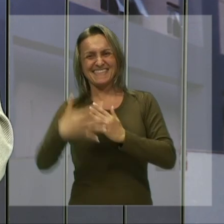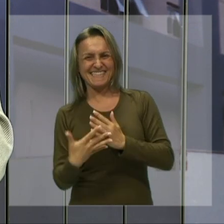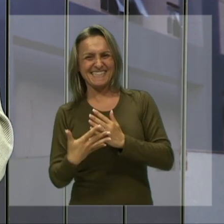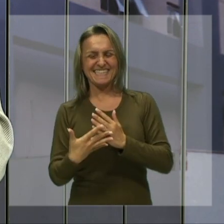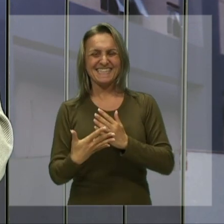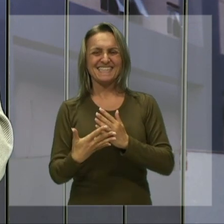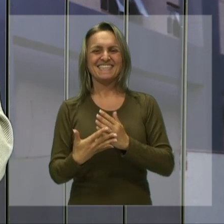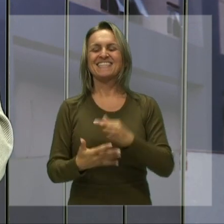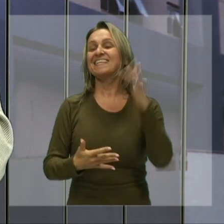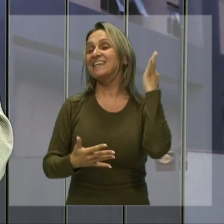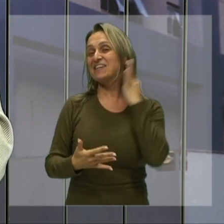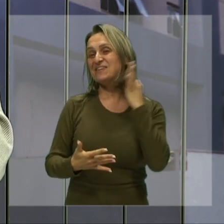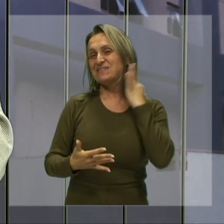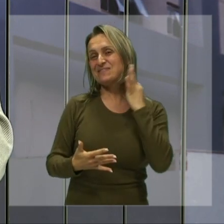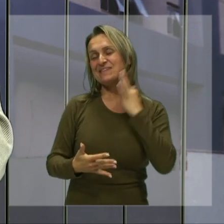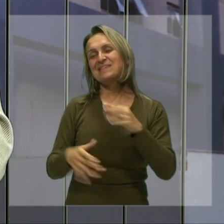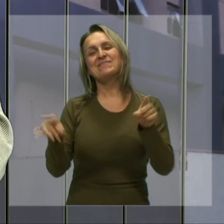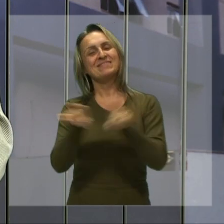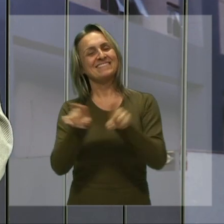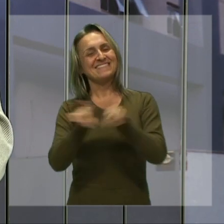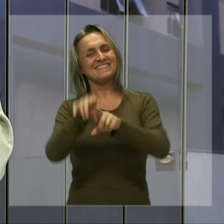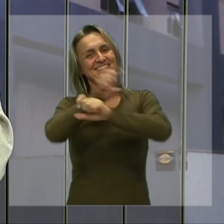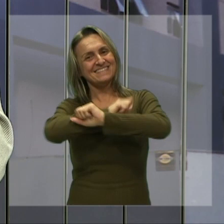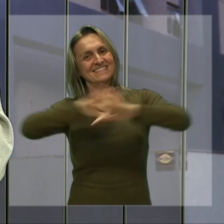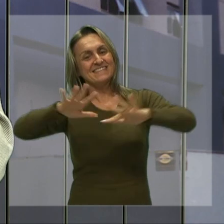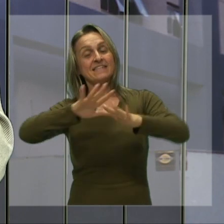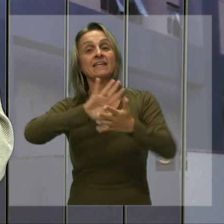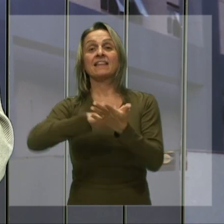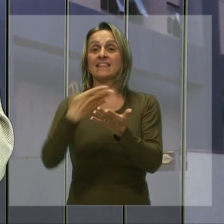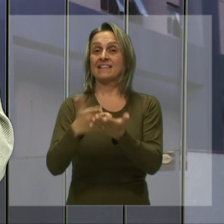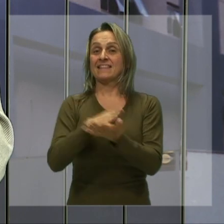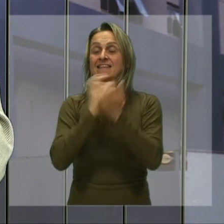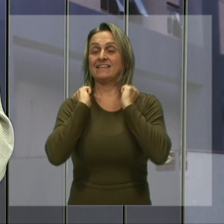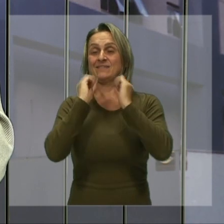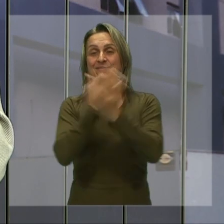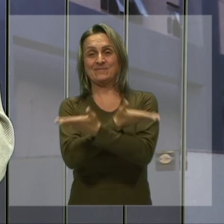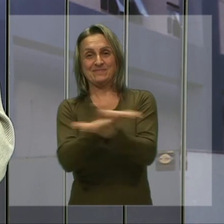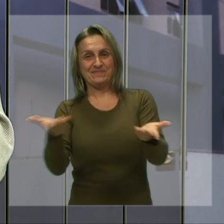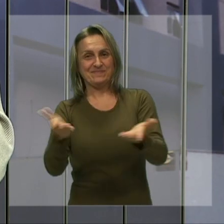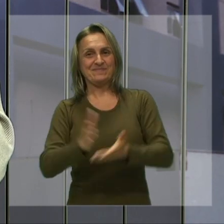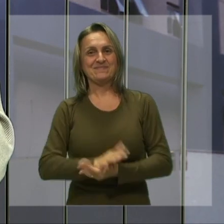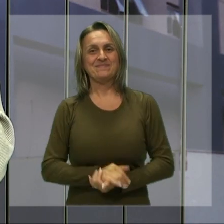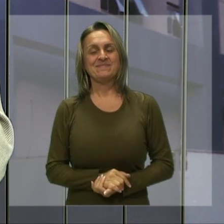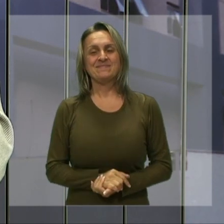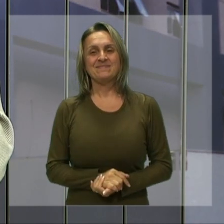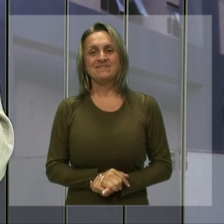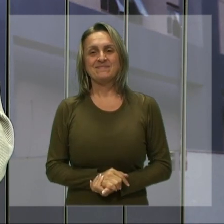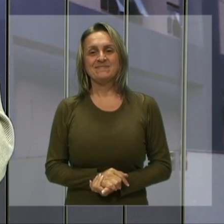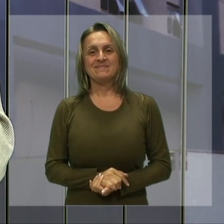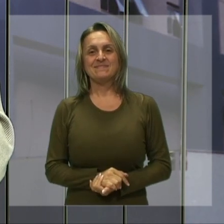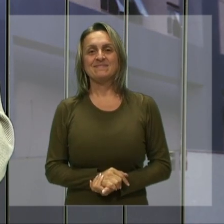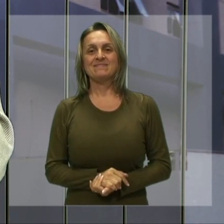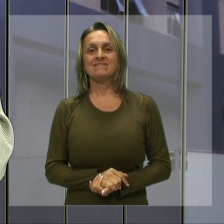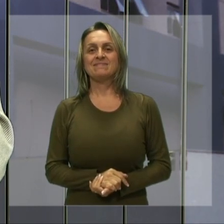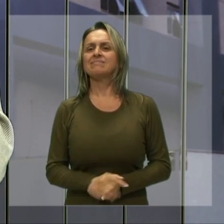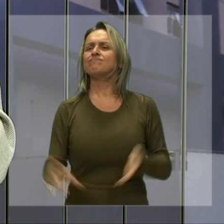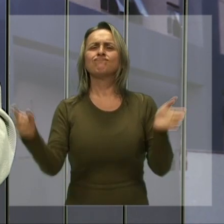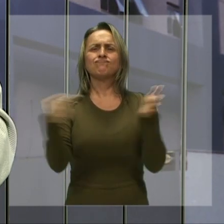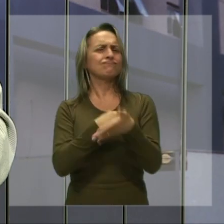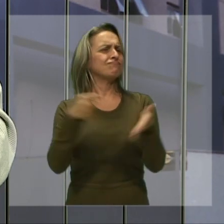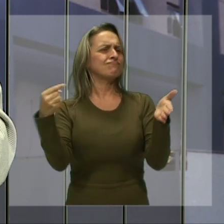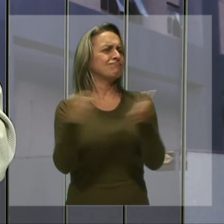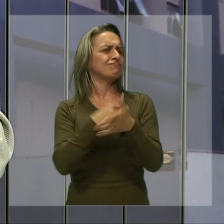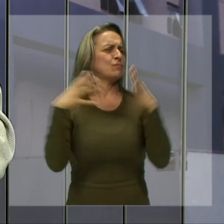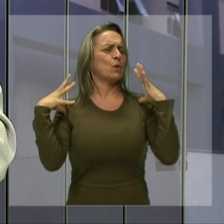Barbosa, que está ali tão bem transmitindo essa entrevista aí para todas as pessoas, né? Estamos às ordens, pergunta tudo que